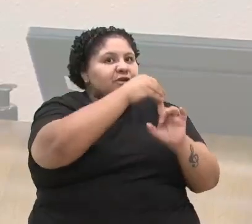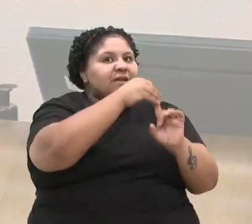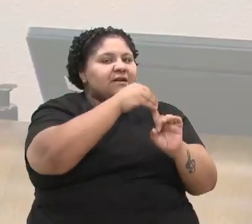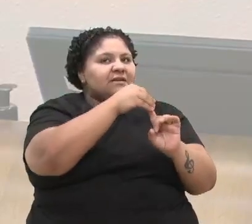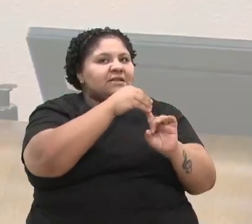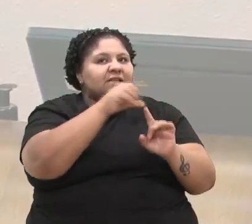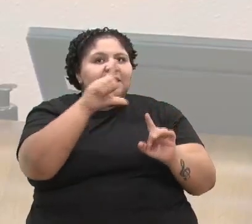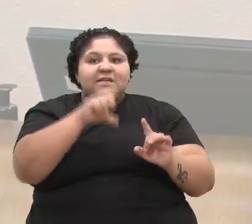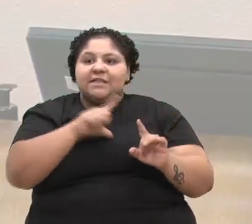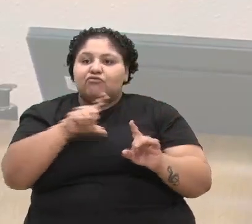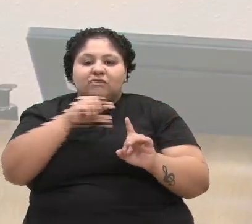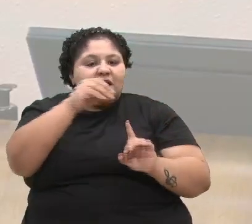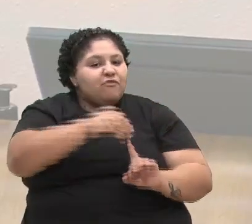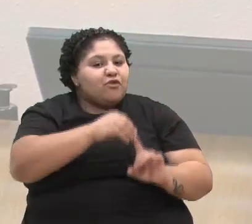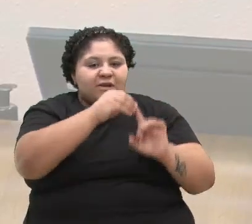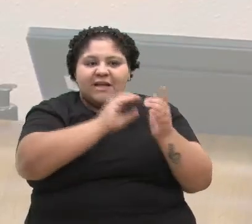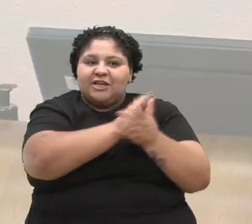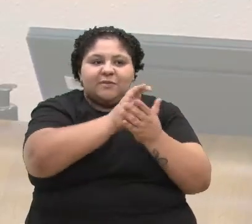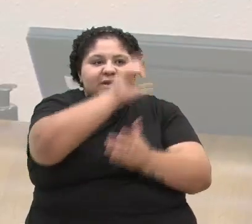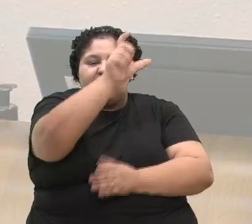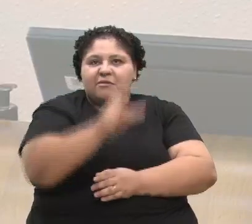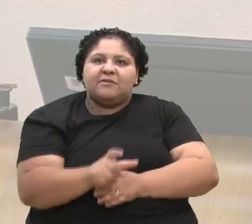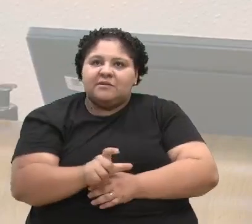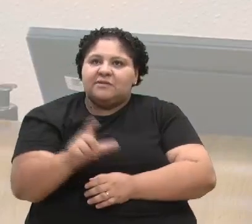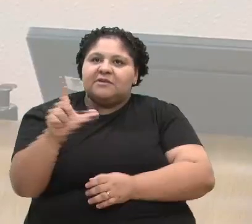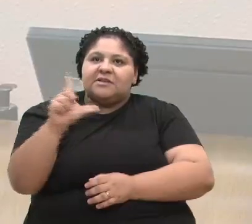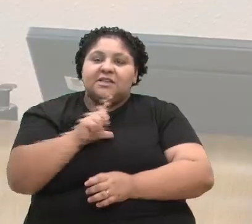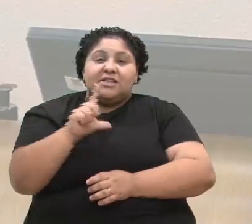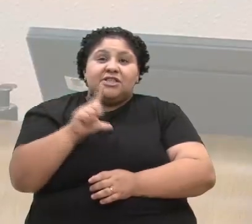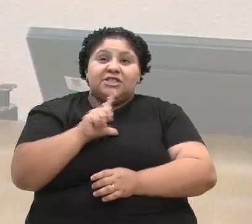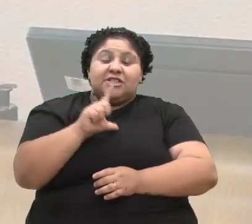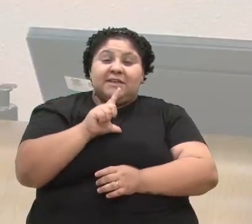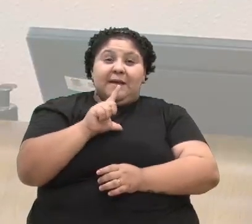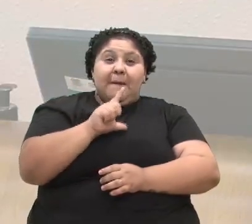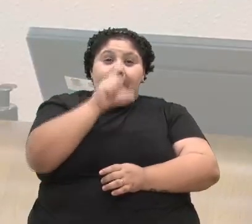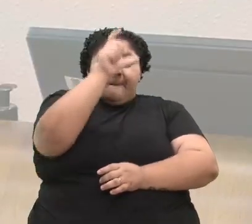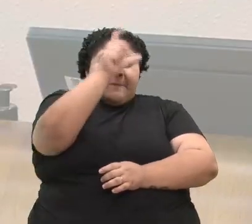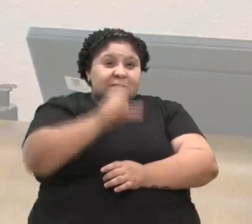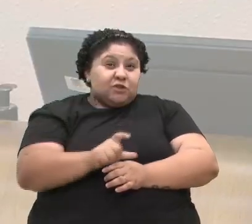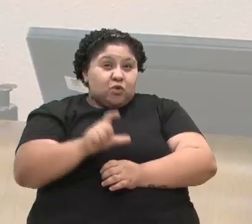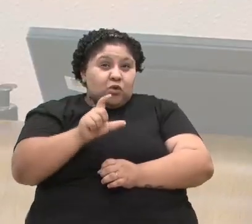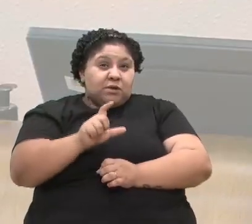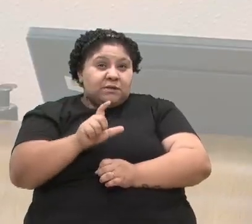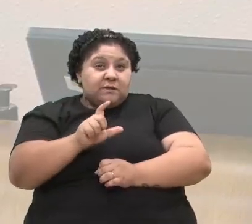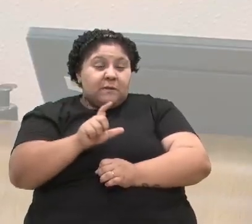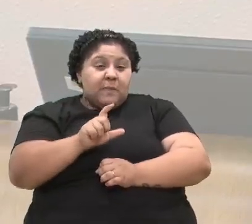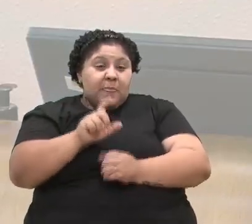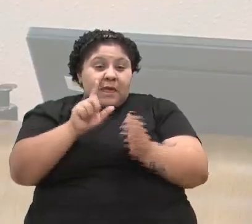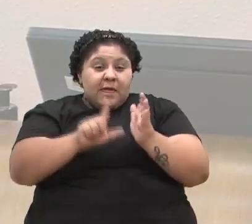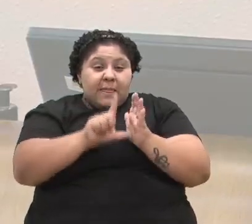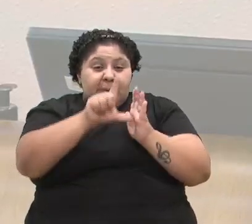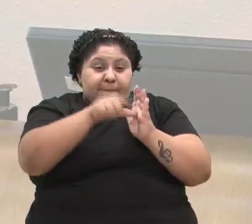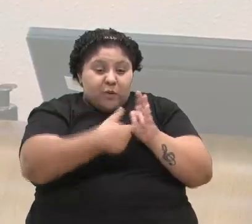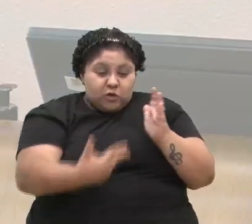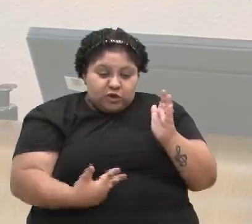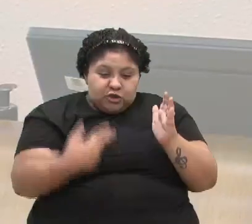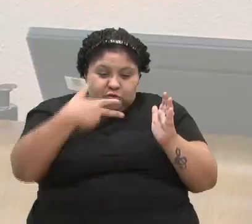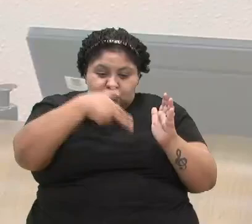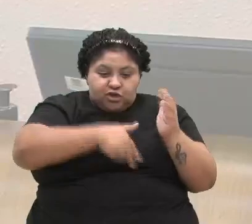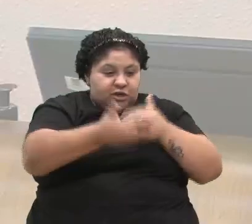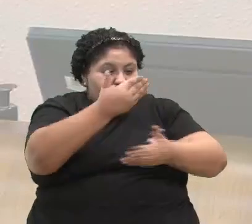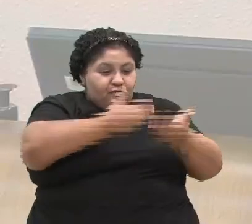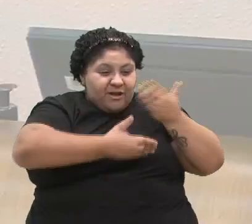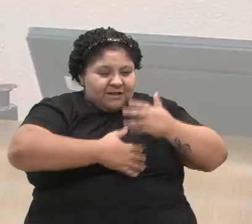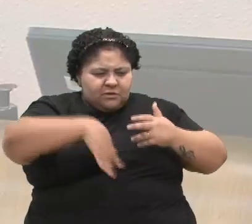existe prioridade para ninguém. Tinha gente lá com pós-operatório, por exemplo, para ser atendido e não foi atendido. Vocês imaginam com